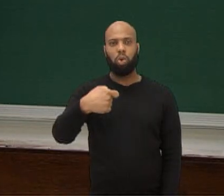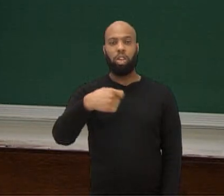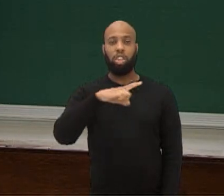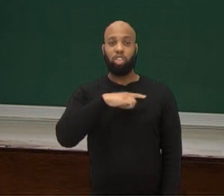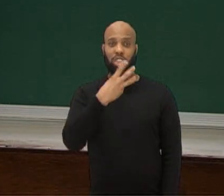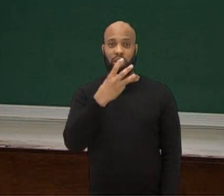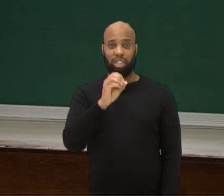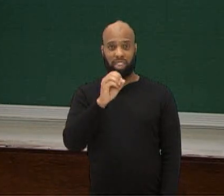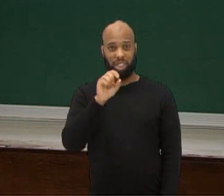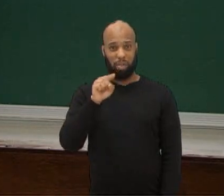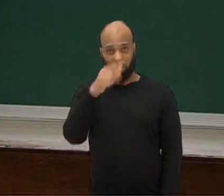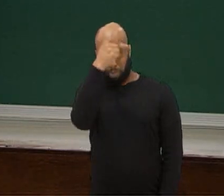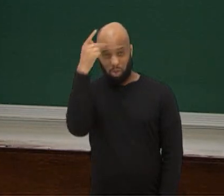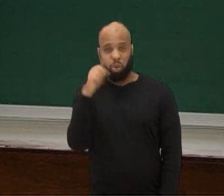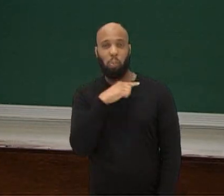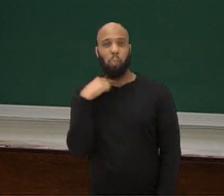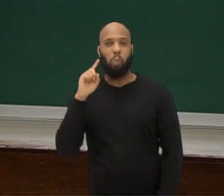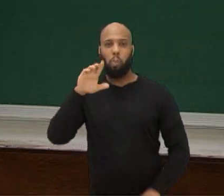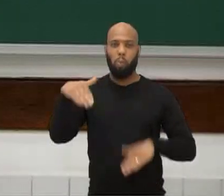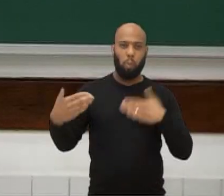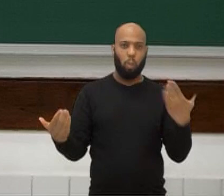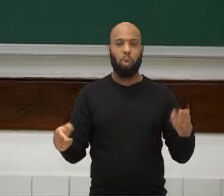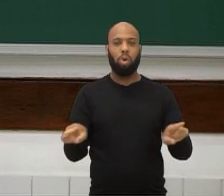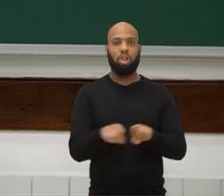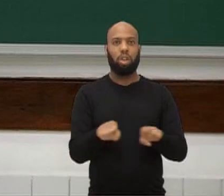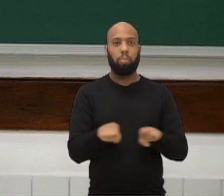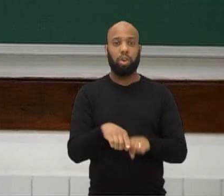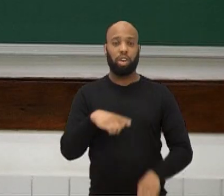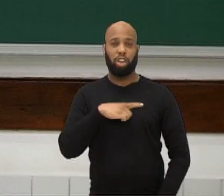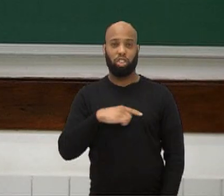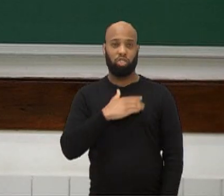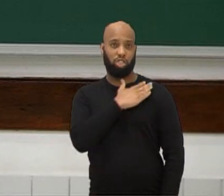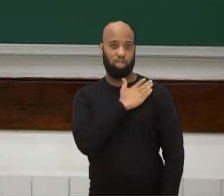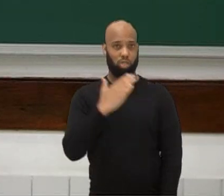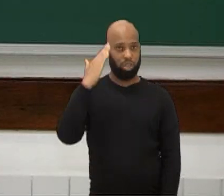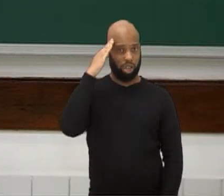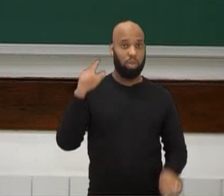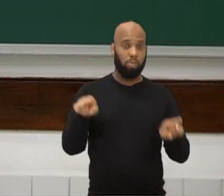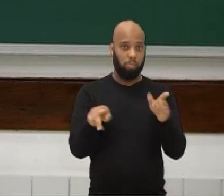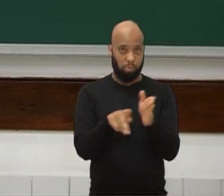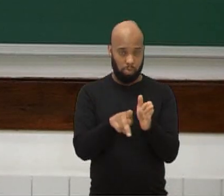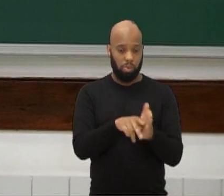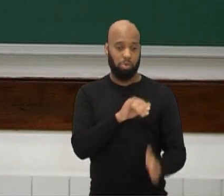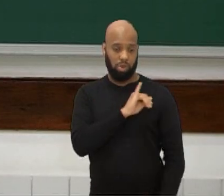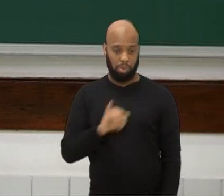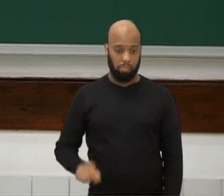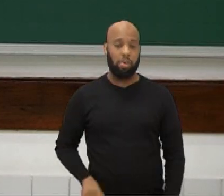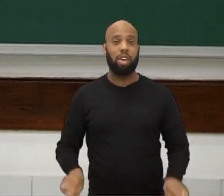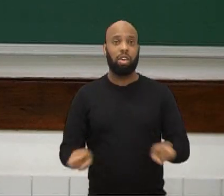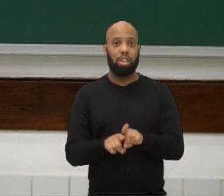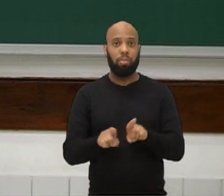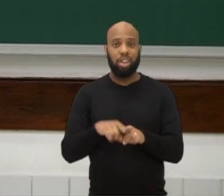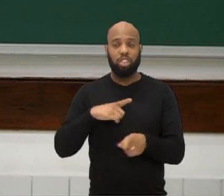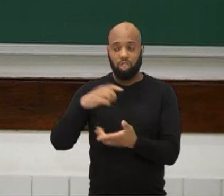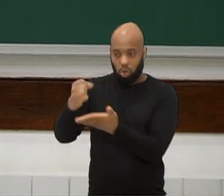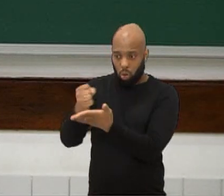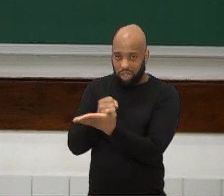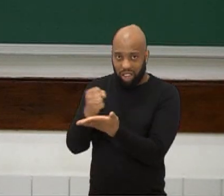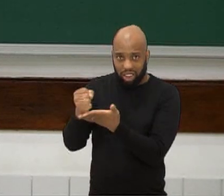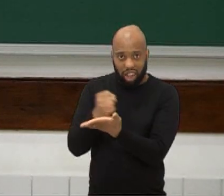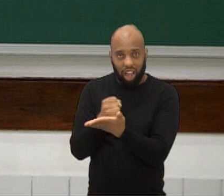de 30 mil mortos, soldados tanto das forças imperiais quanto mercenários, ou seja, contratados para lutar pelo